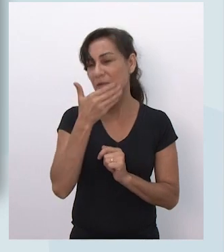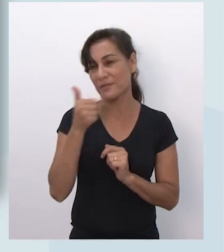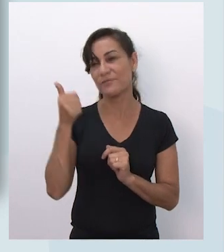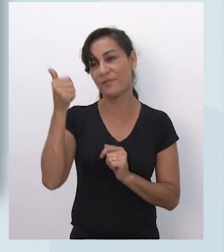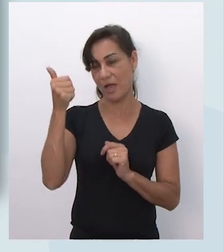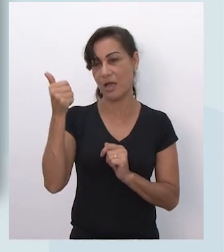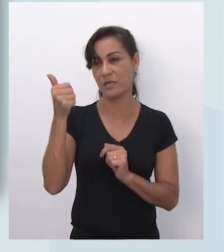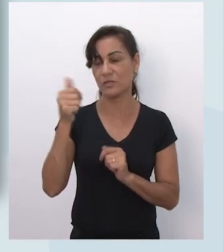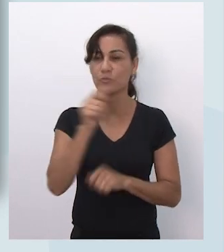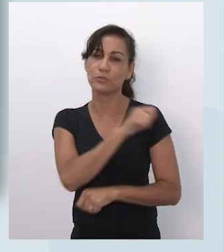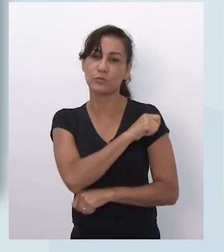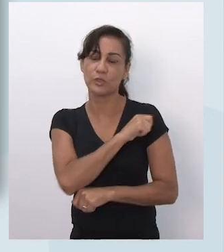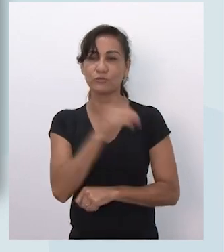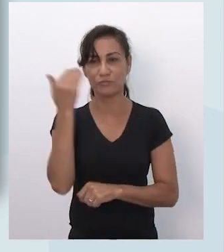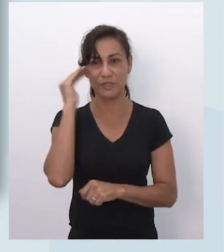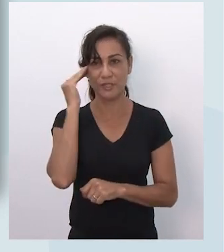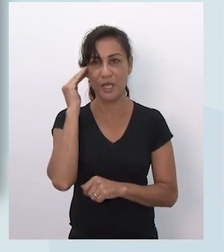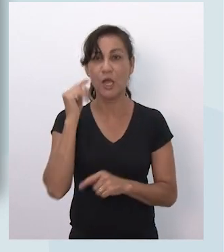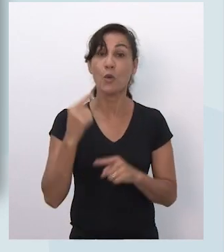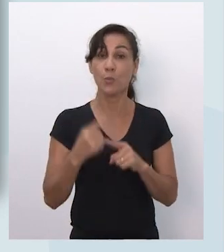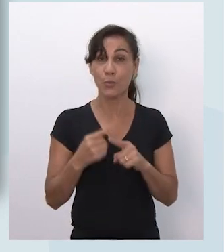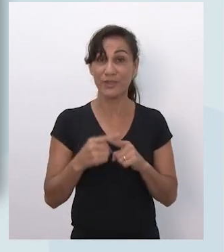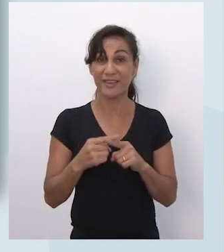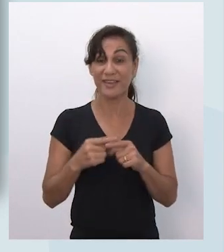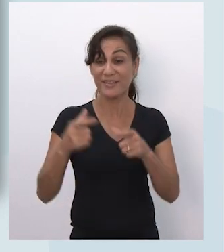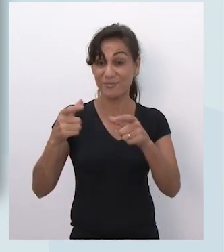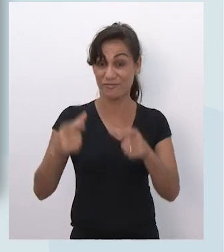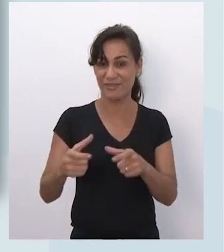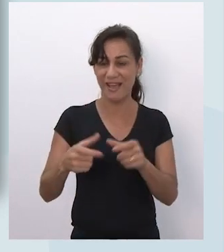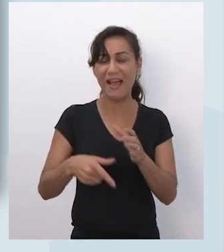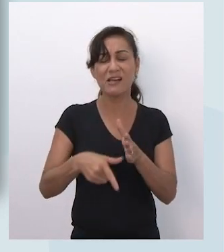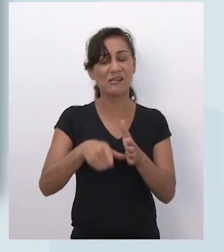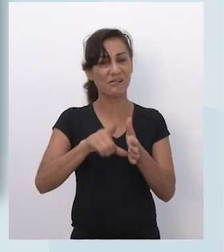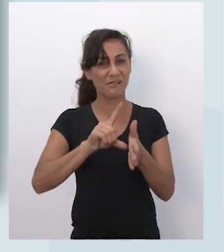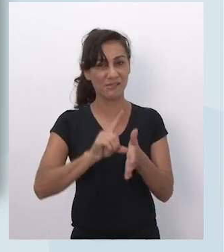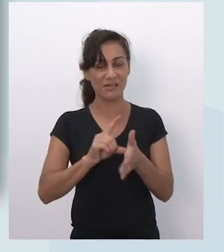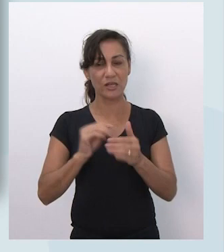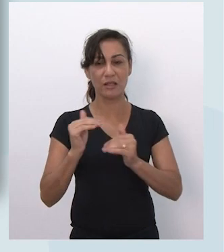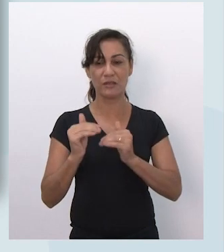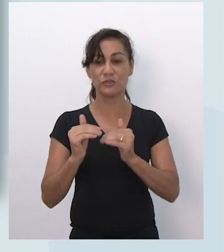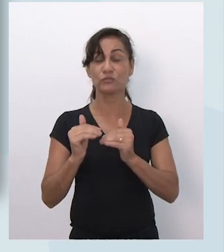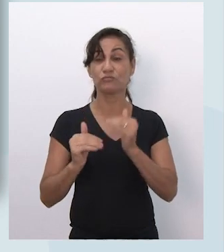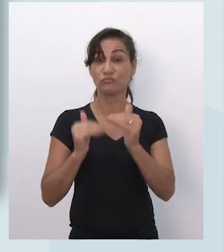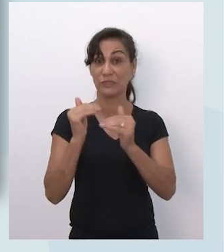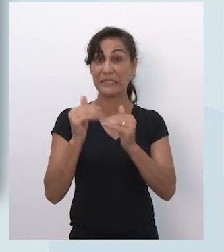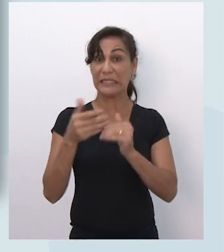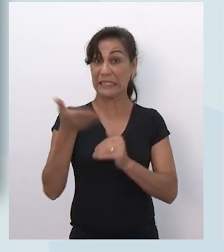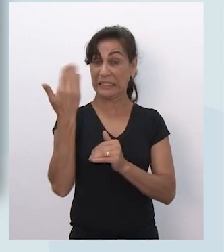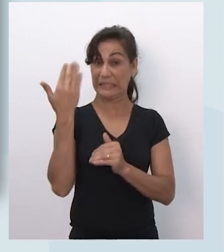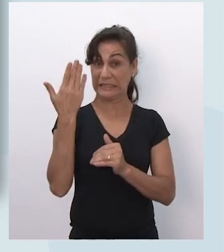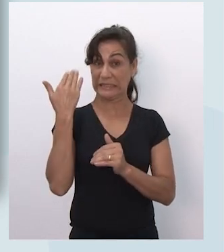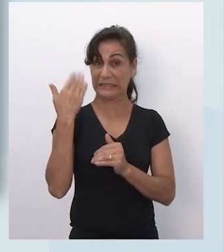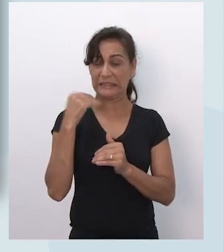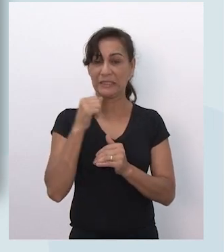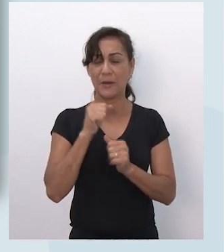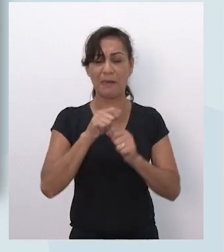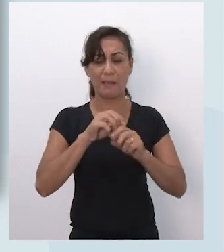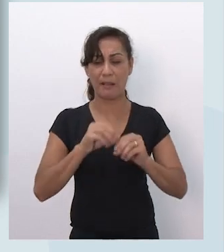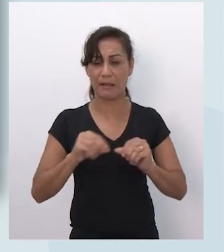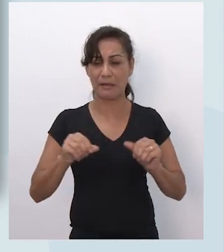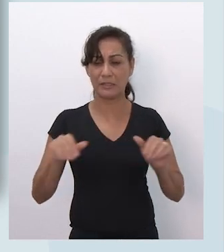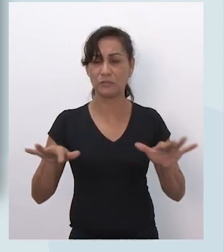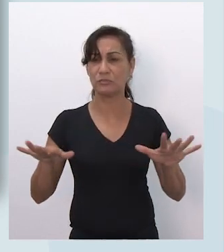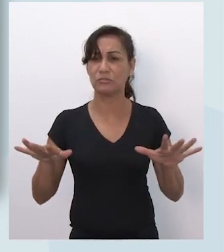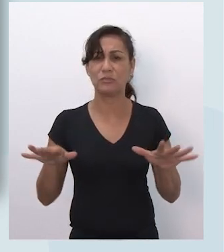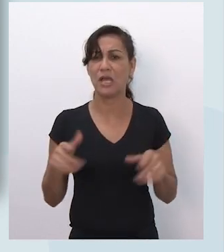estudante entender. Por quê? Porque esse lugar, antes, né, da construção aí dessa cidade, era completamente desértico, né? Era um deserto só, então era